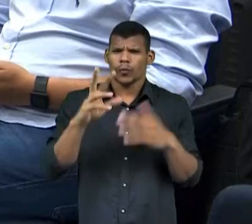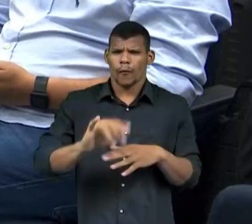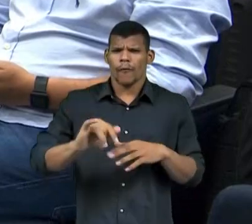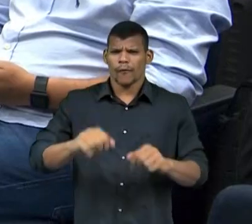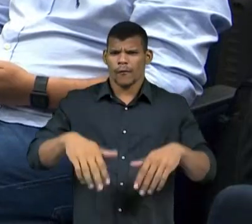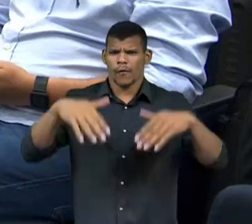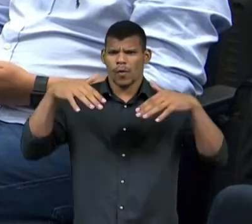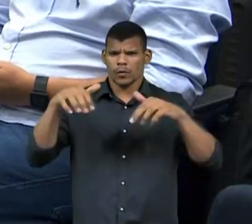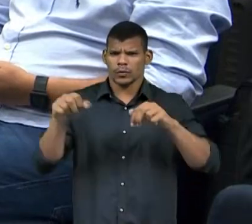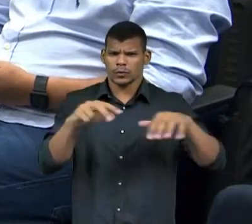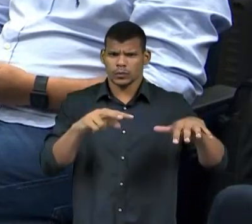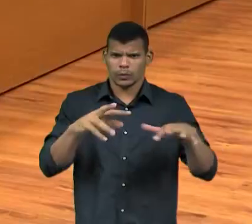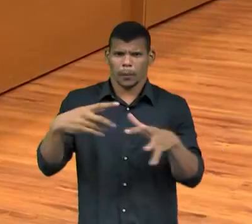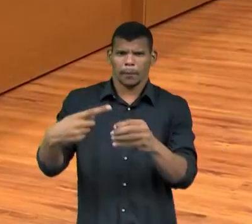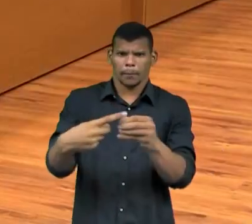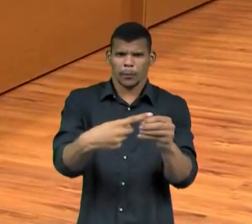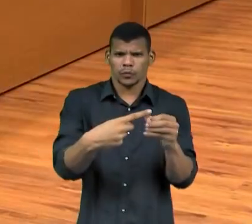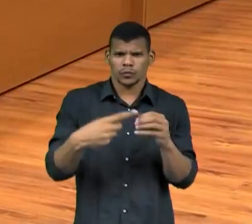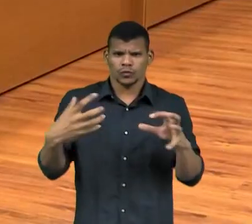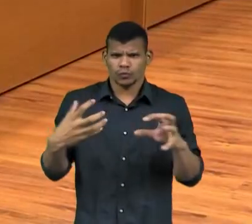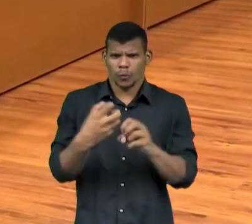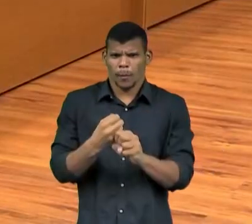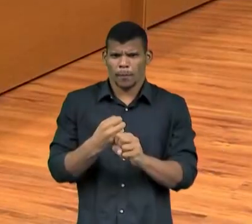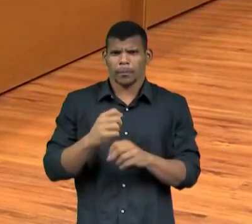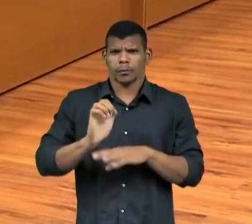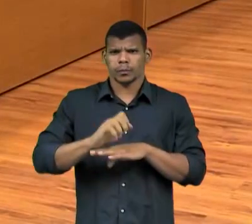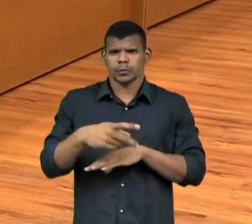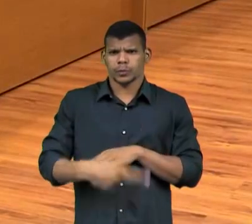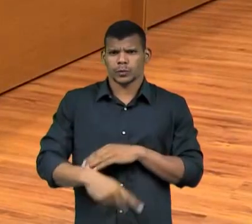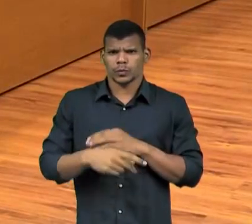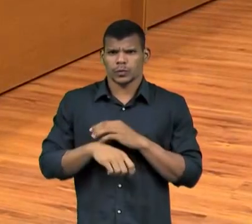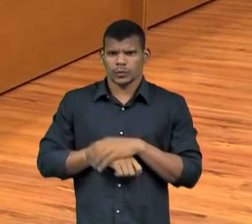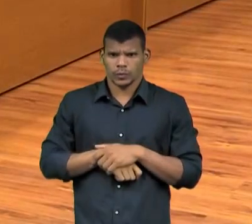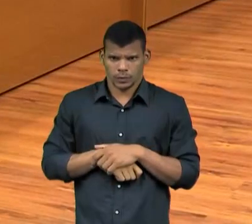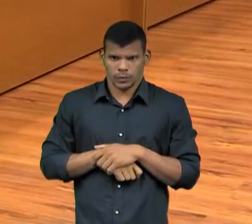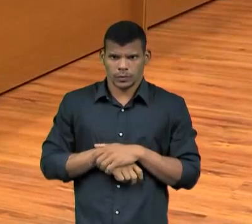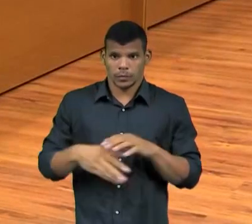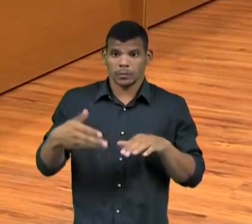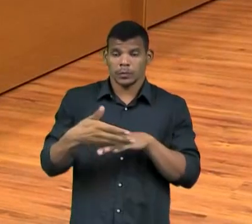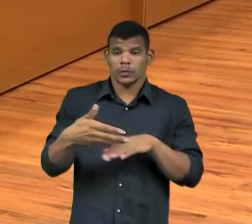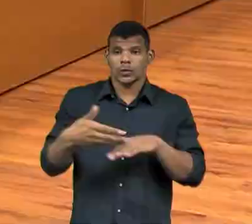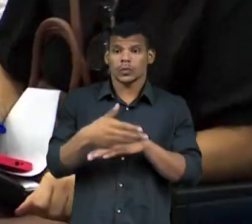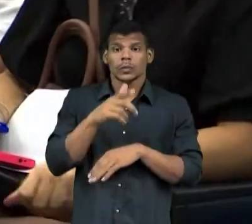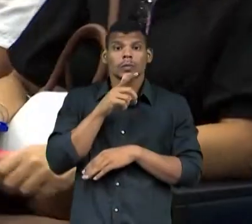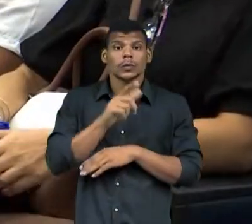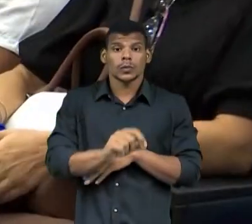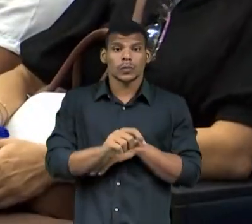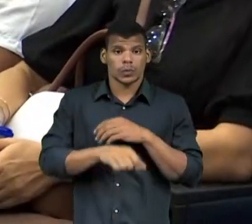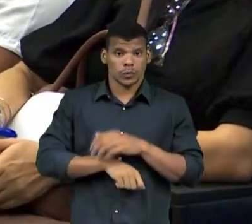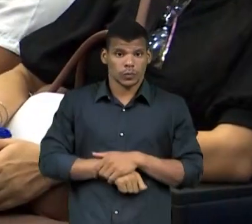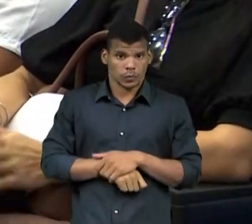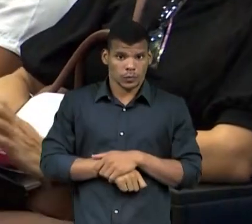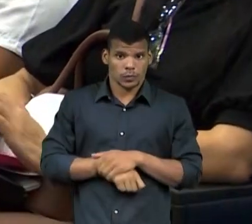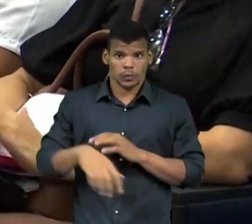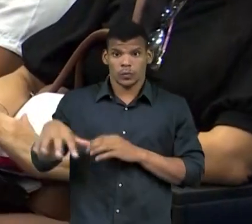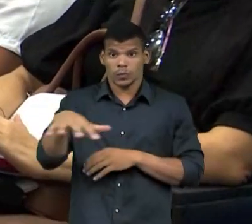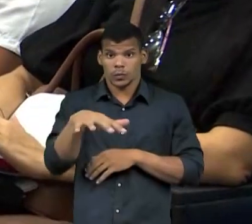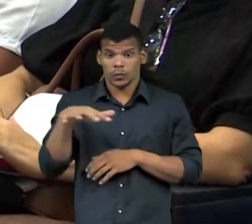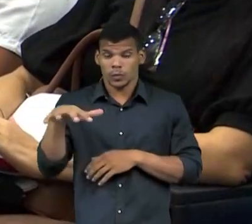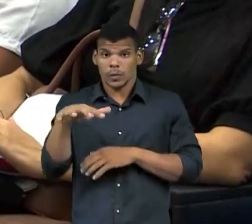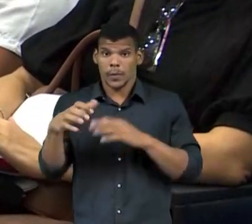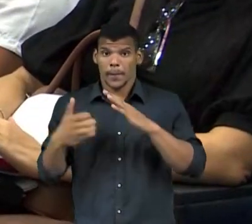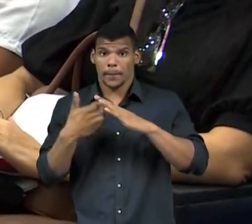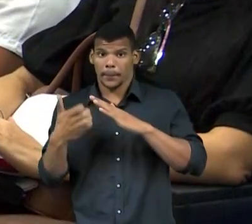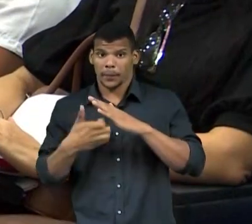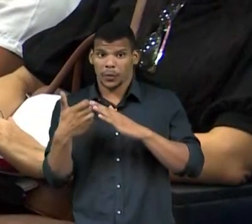em vários municípios do estado. Nesse primeiro encontro, participaram representantes de consórcios públicos da região metropolitana de